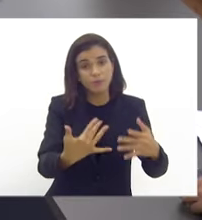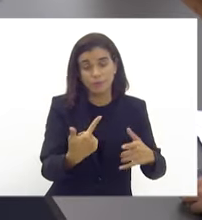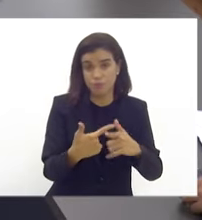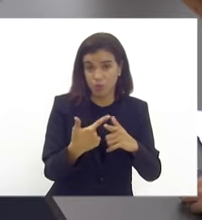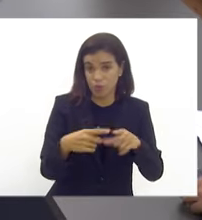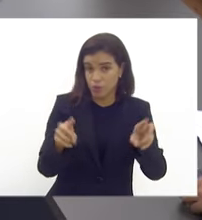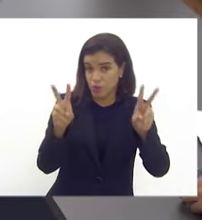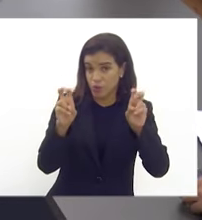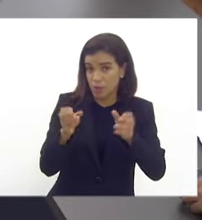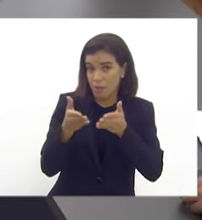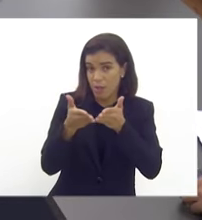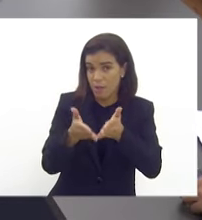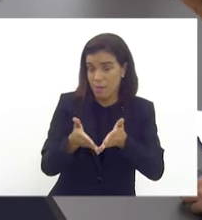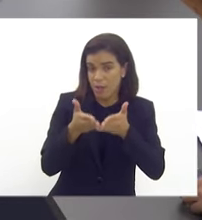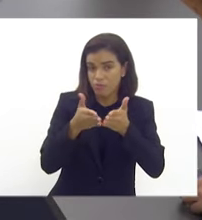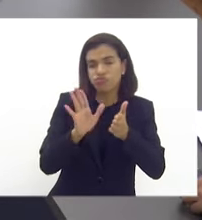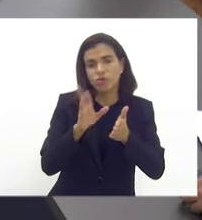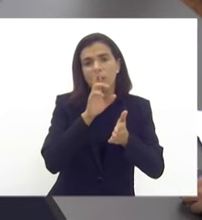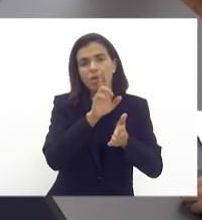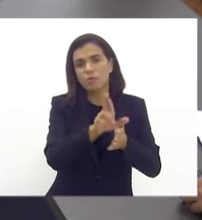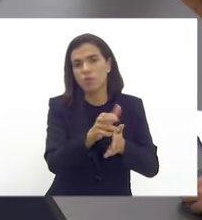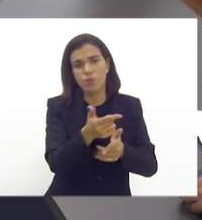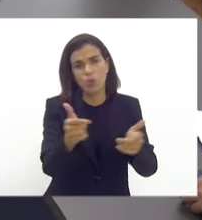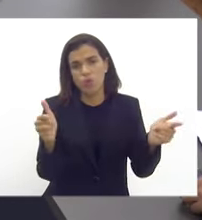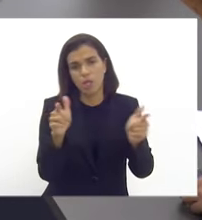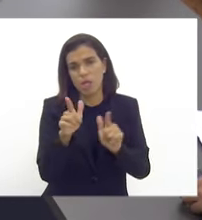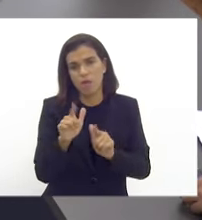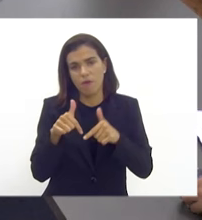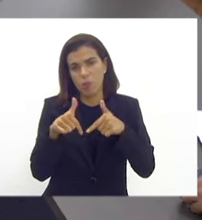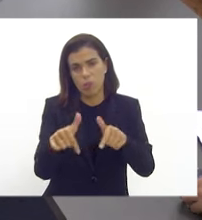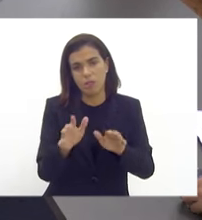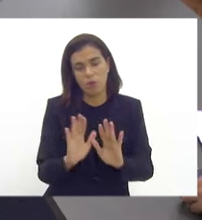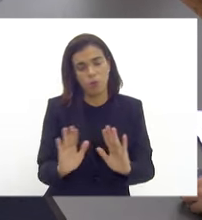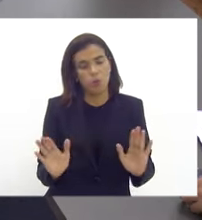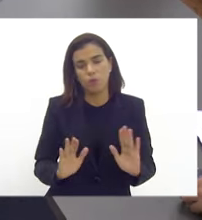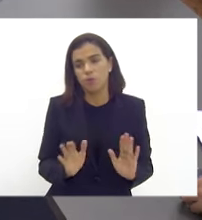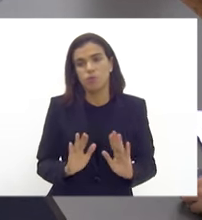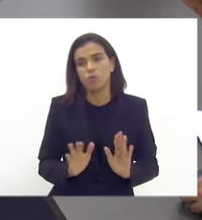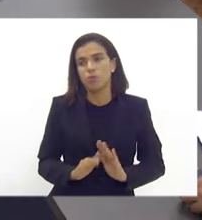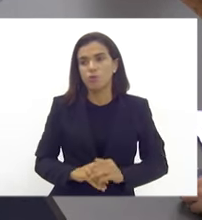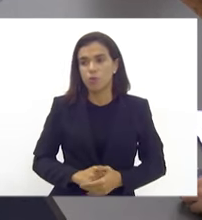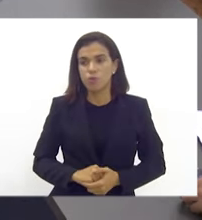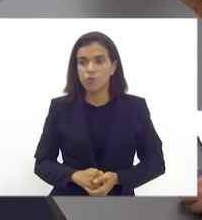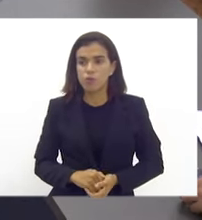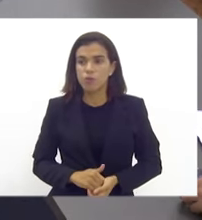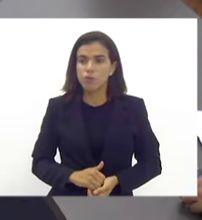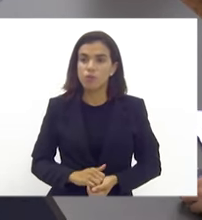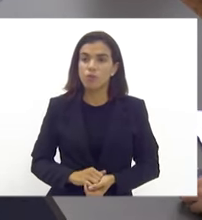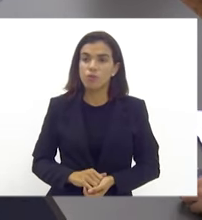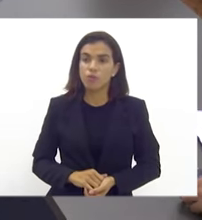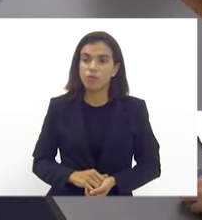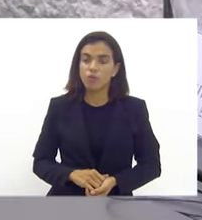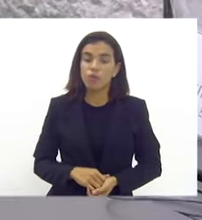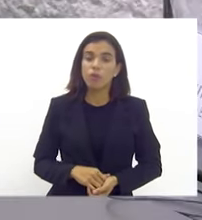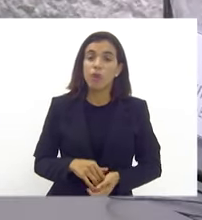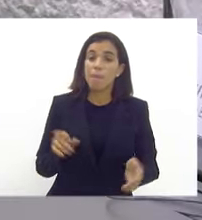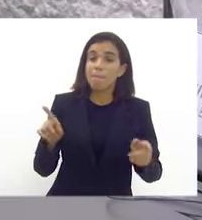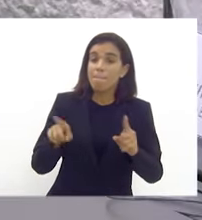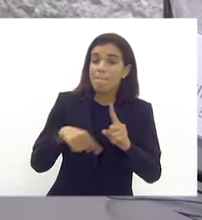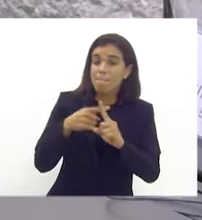relação às embarcações Eu já respondi que não teve não teve atuação do não teve atuação do sobre isso vou fazer uma mais uma pergunta